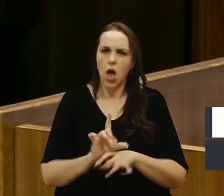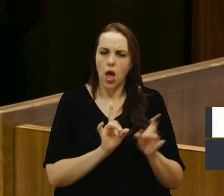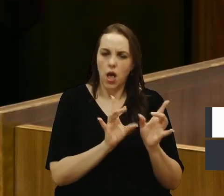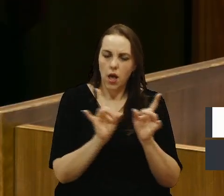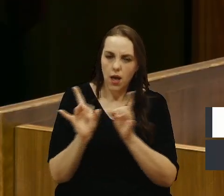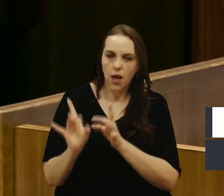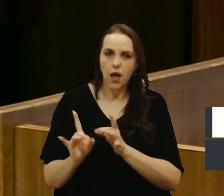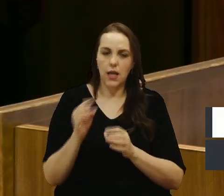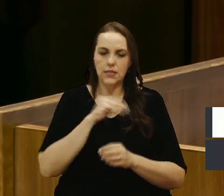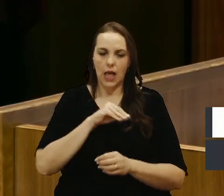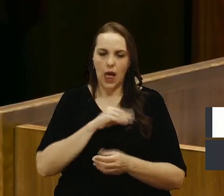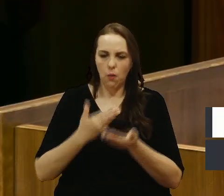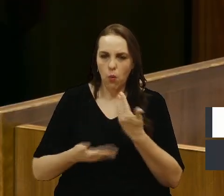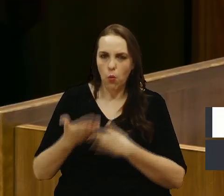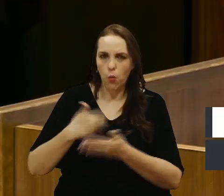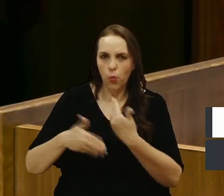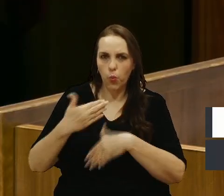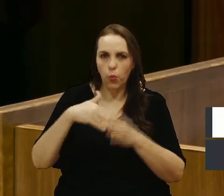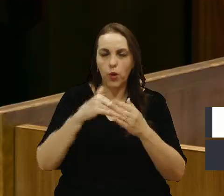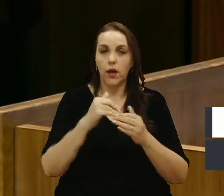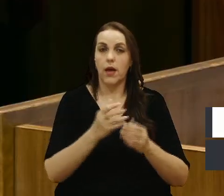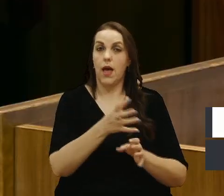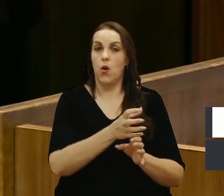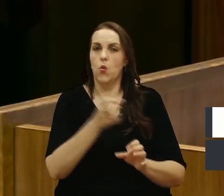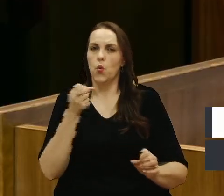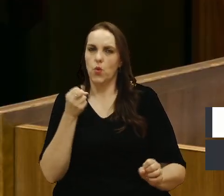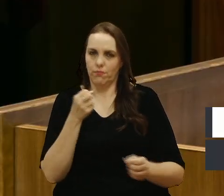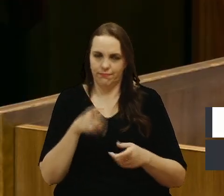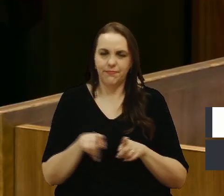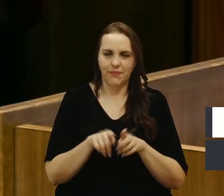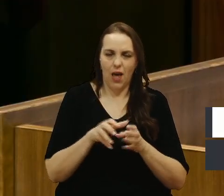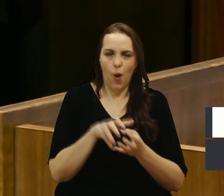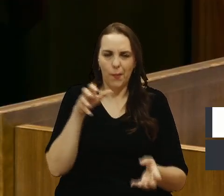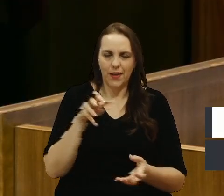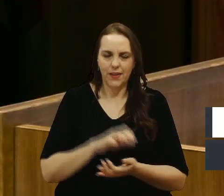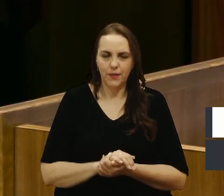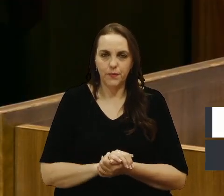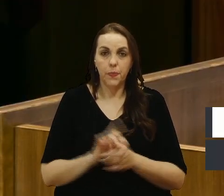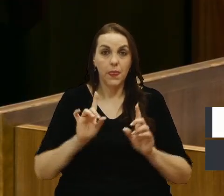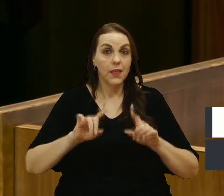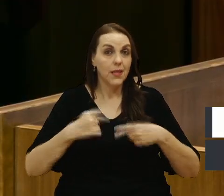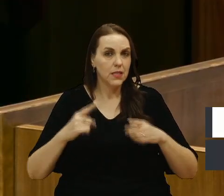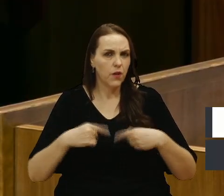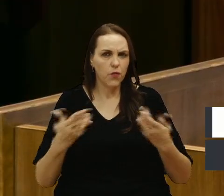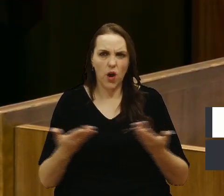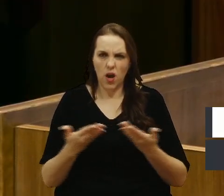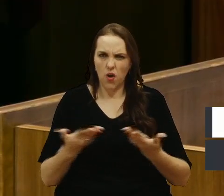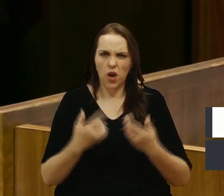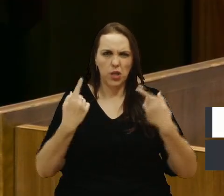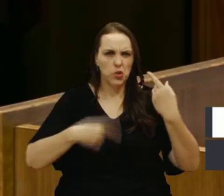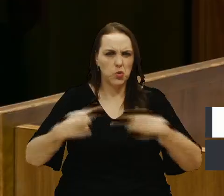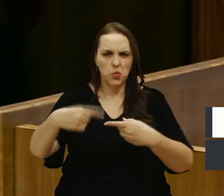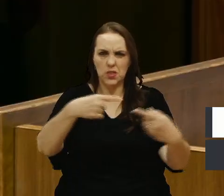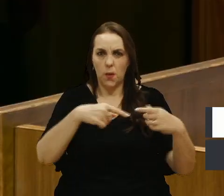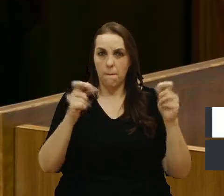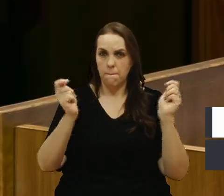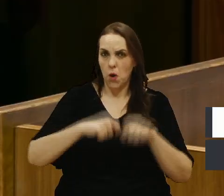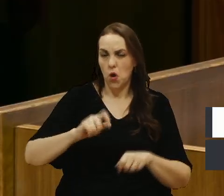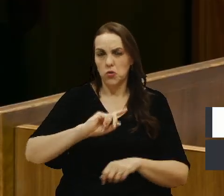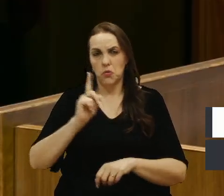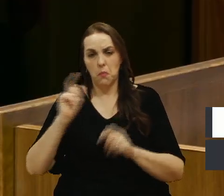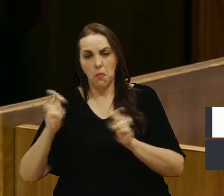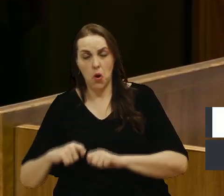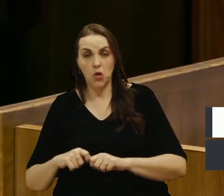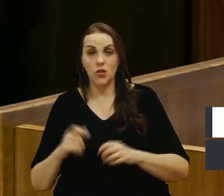a arrecadação também tende a crescer. O grande desafio agora não é mais discutir se isso é possível, o desafio é institucional,